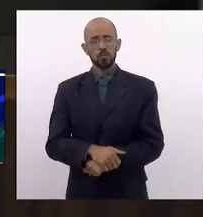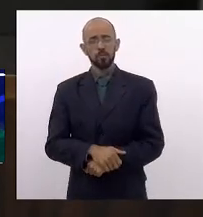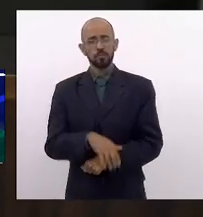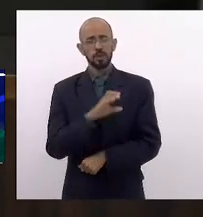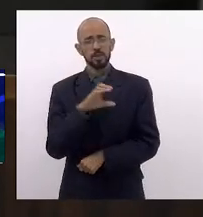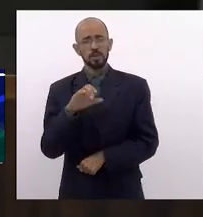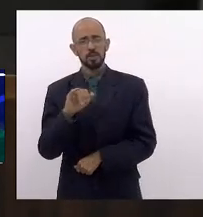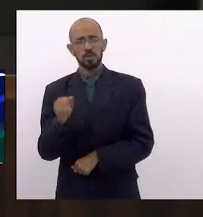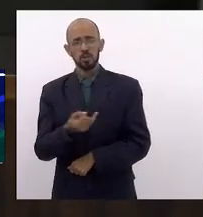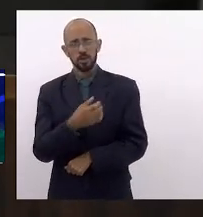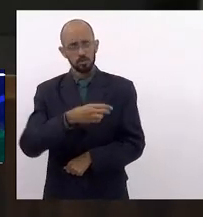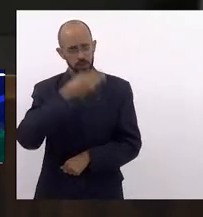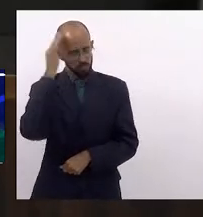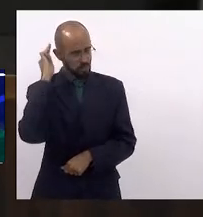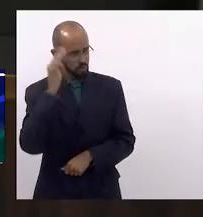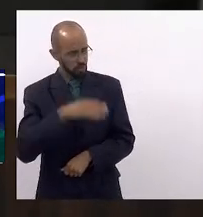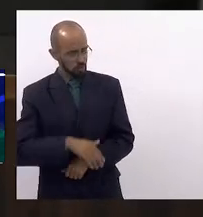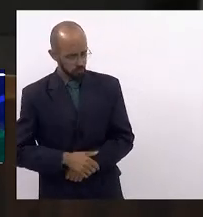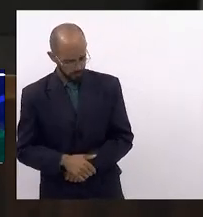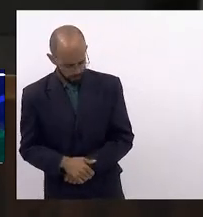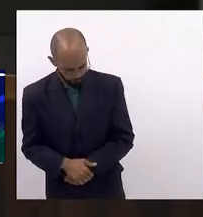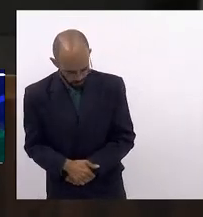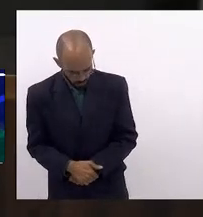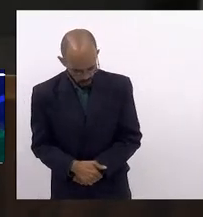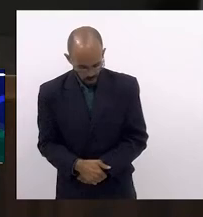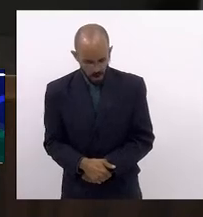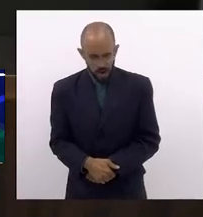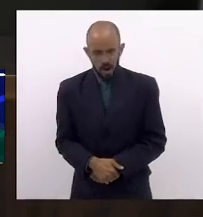justiça estadual Márcio Pacheco